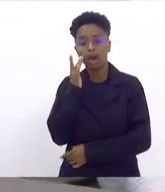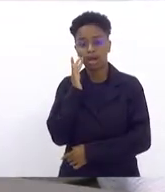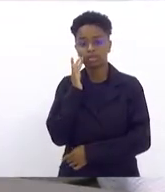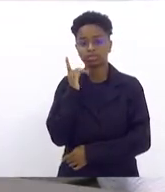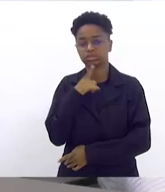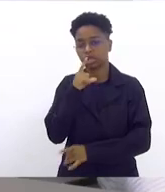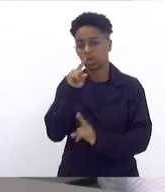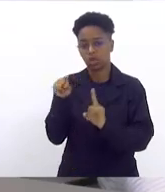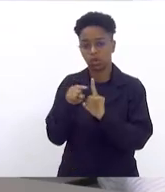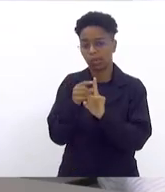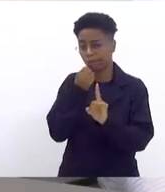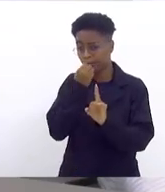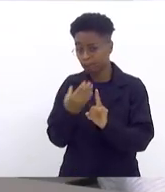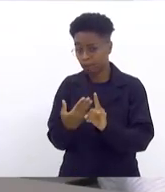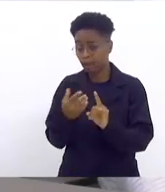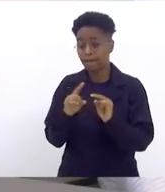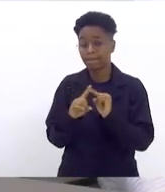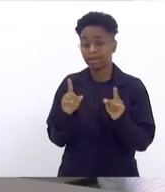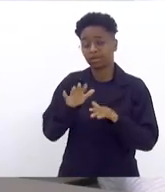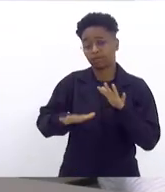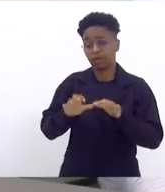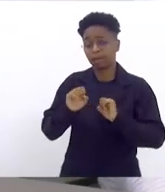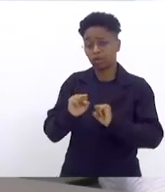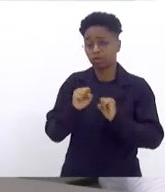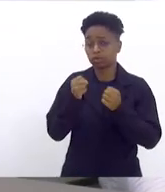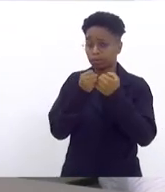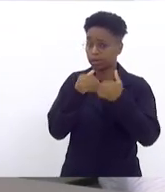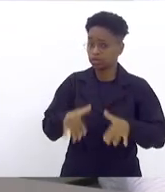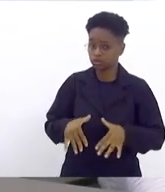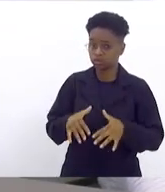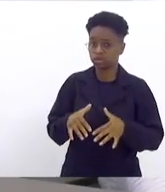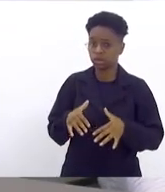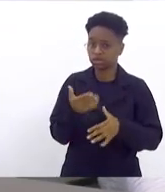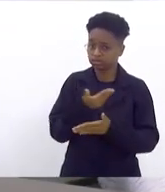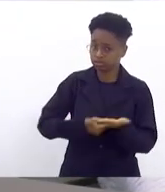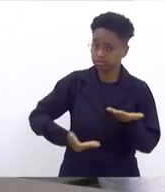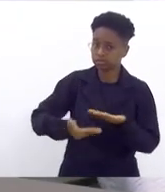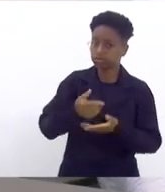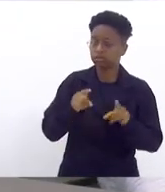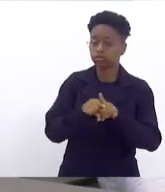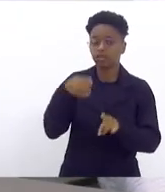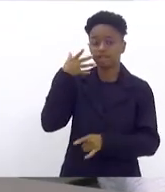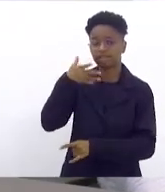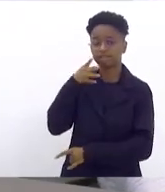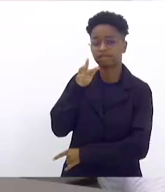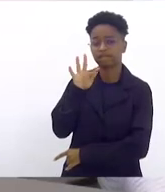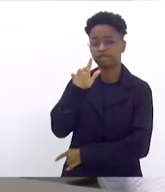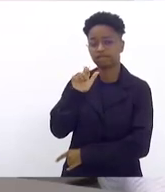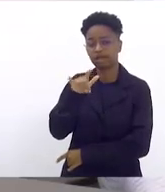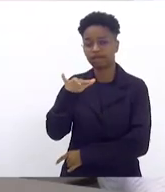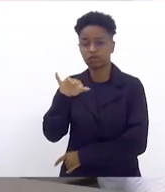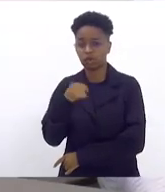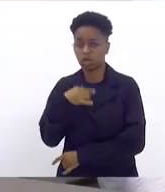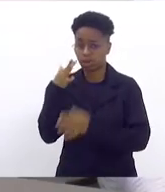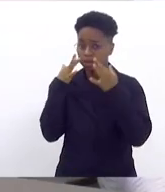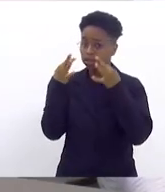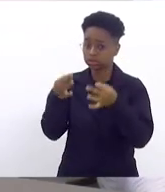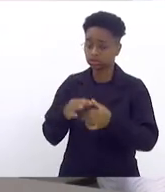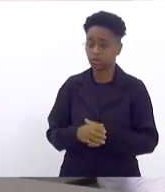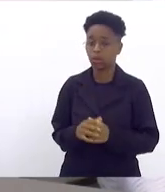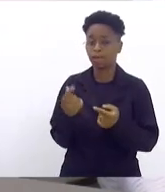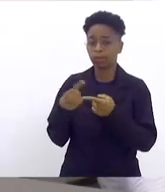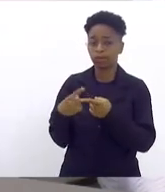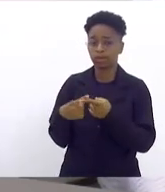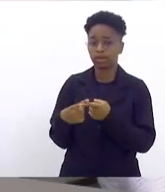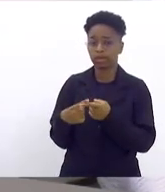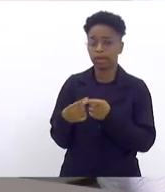boa intenção nessa medida, a gente pode acabar prejudicando a tramitação. E aí a fala do deputado Flávio Serafini me chamou a atenção para isso. No sentido